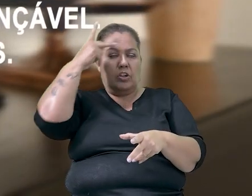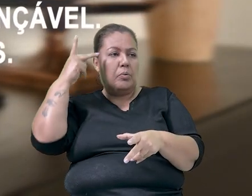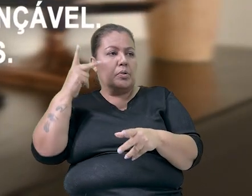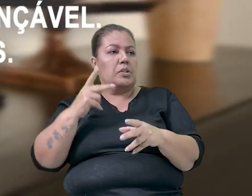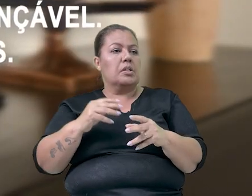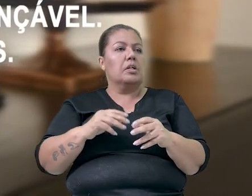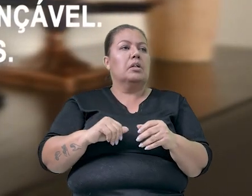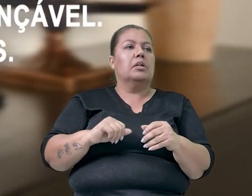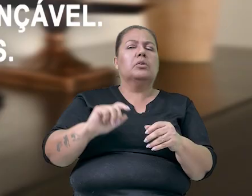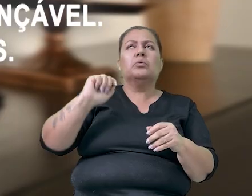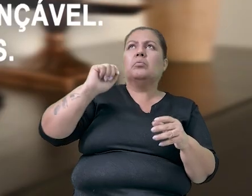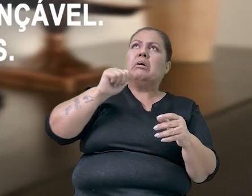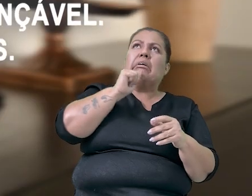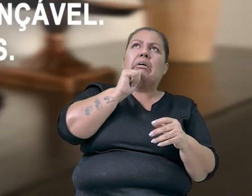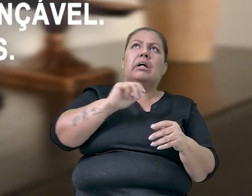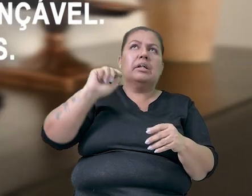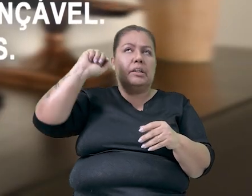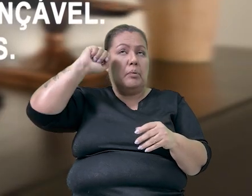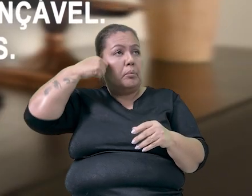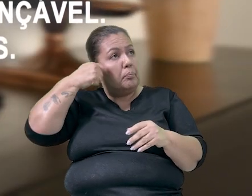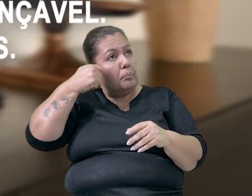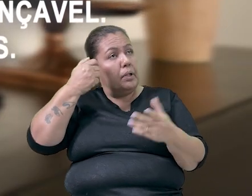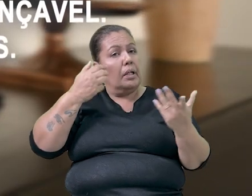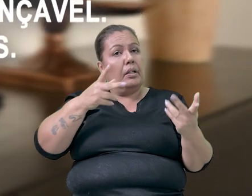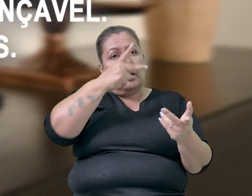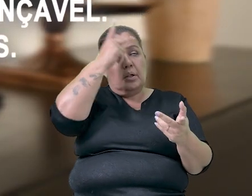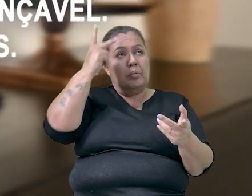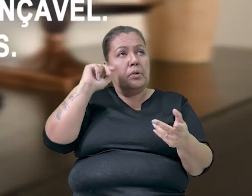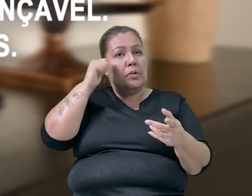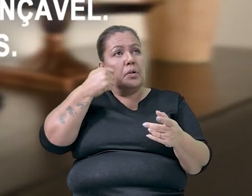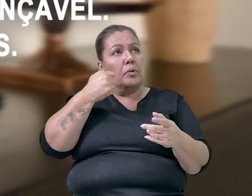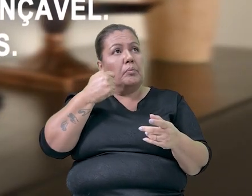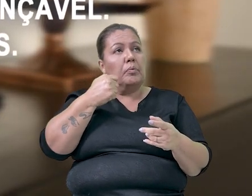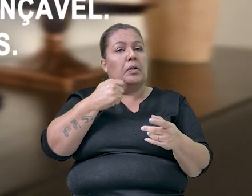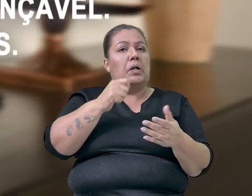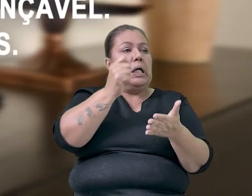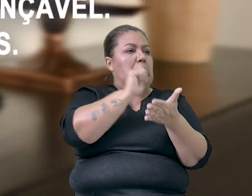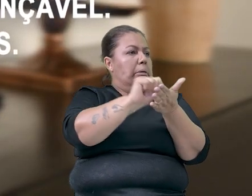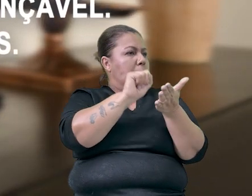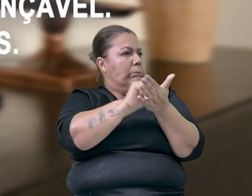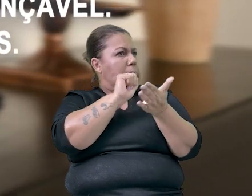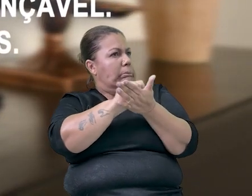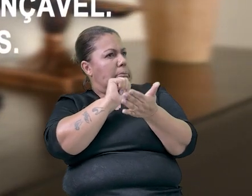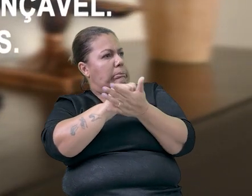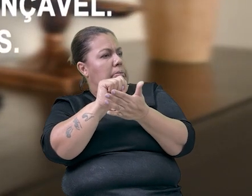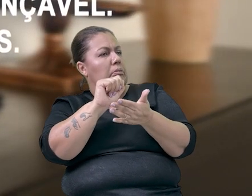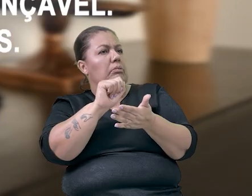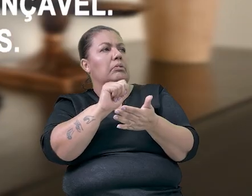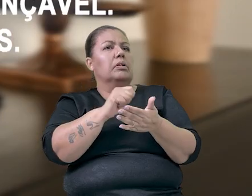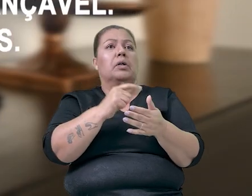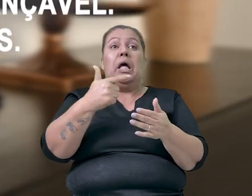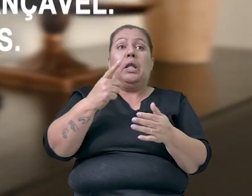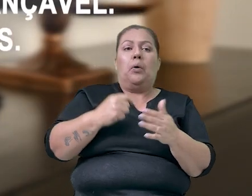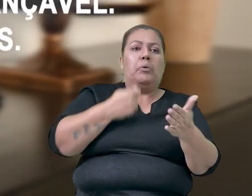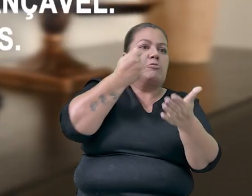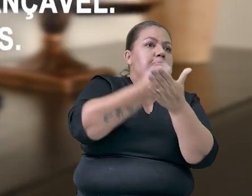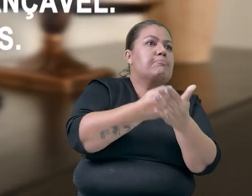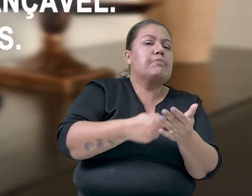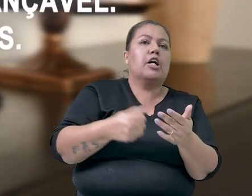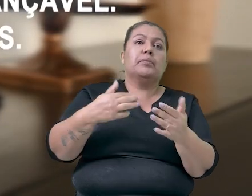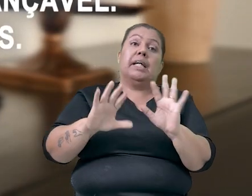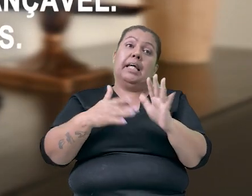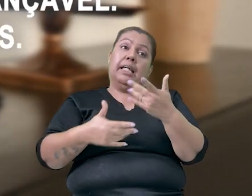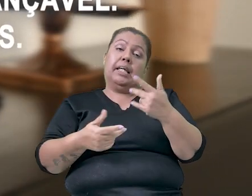uma raça. O crime de racismo é considerado imprescritível e inafiançável, e a pena pode variar